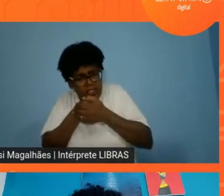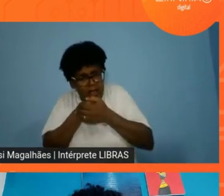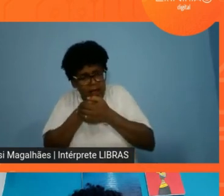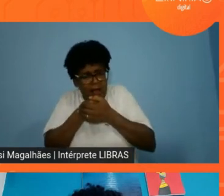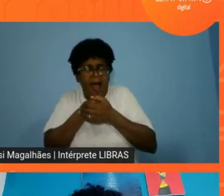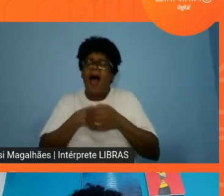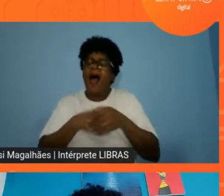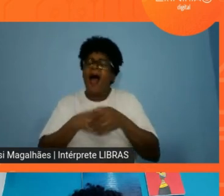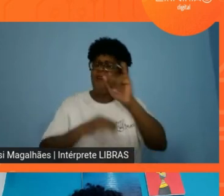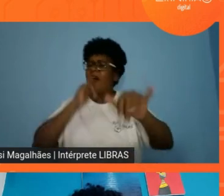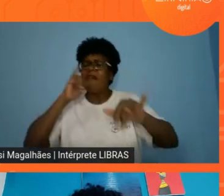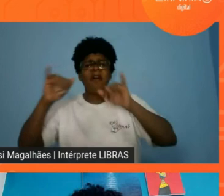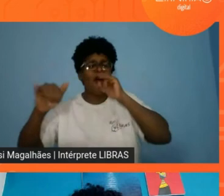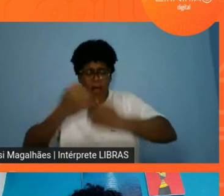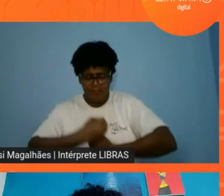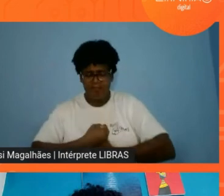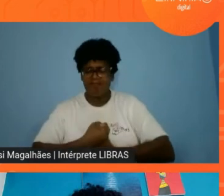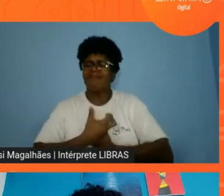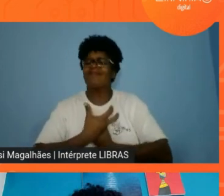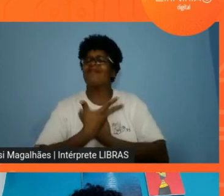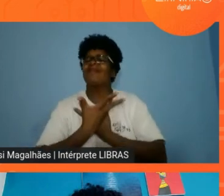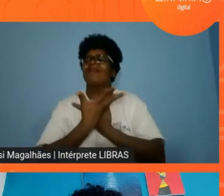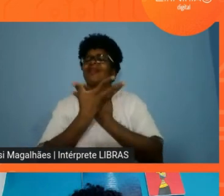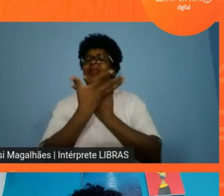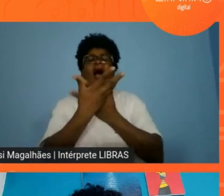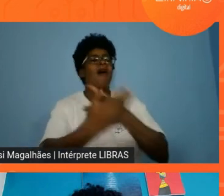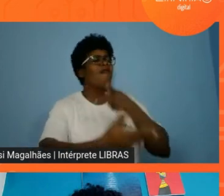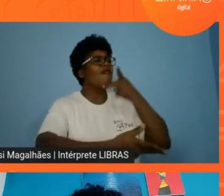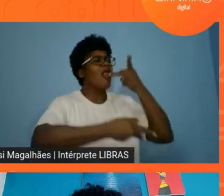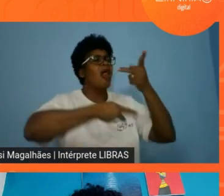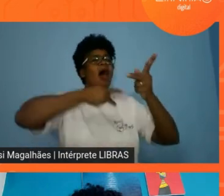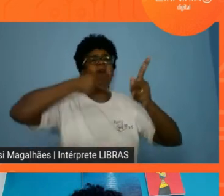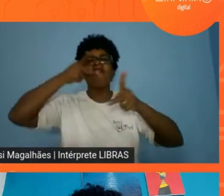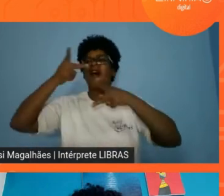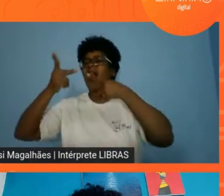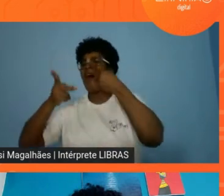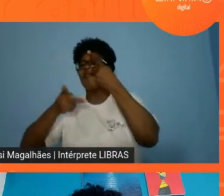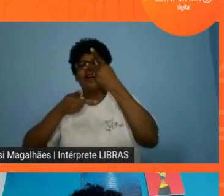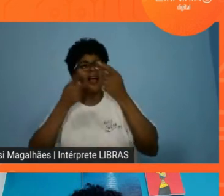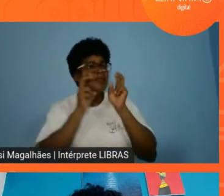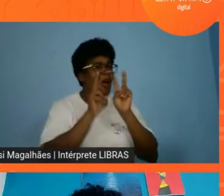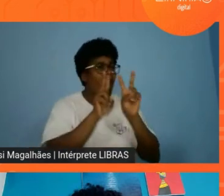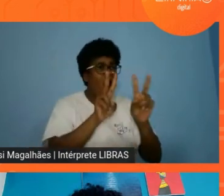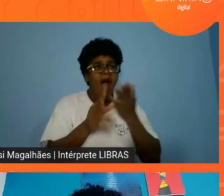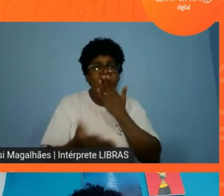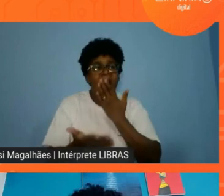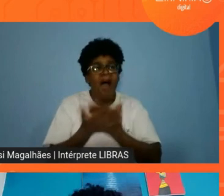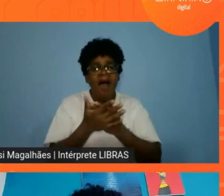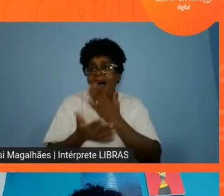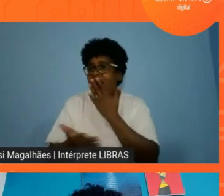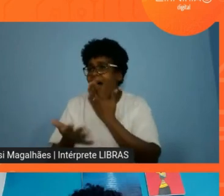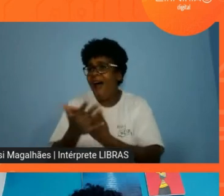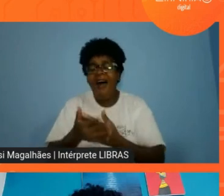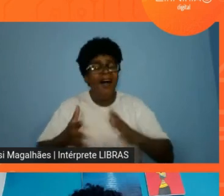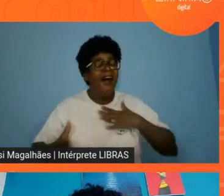ler, a recitar, e eu vi que as pessoas se identificavam com aquilo e que gostavam da minha poesia, eu